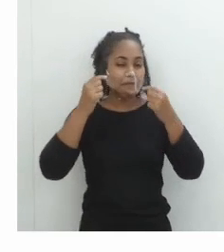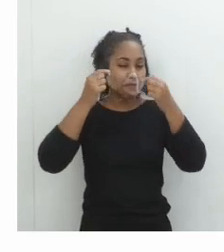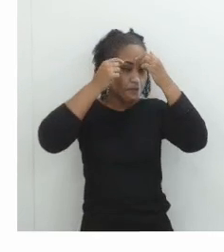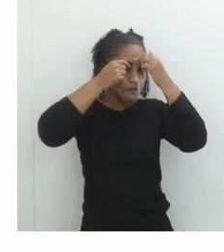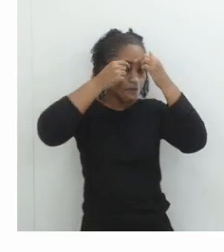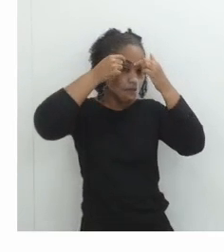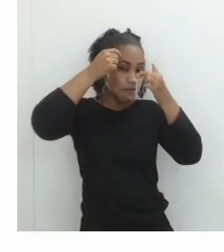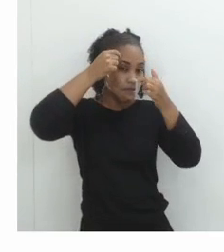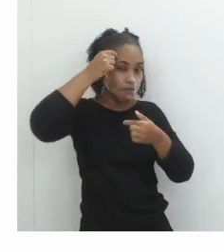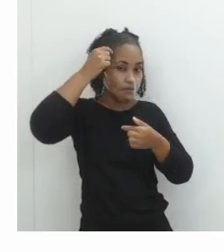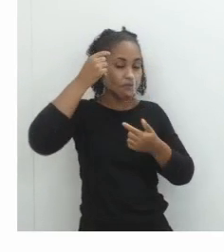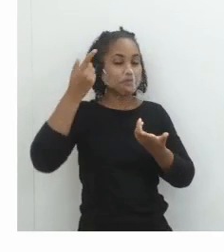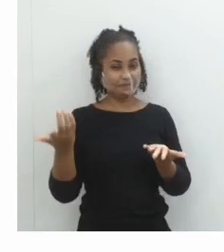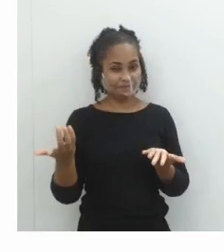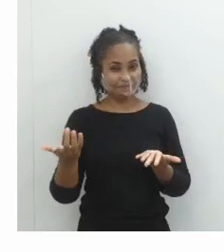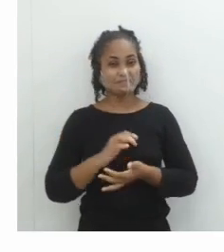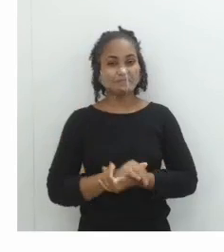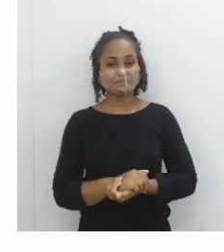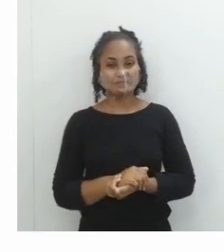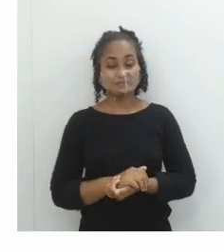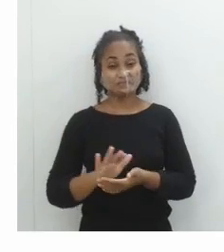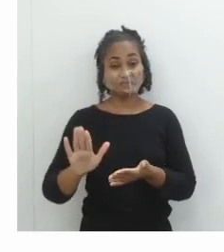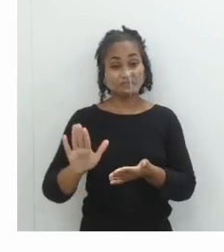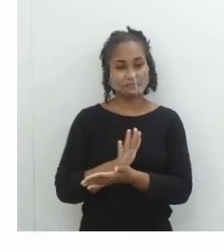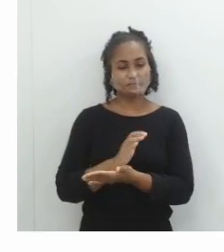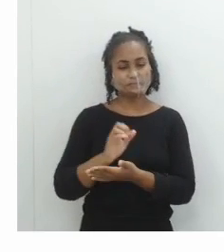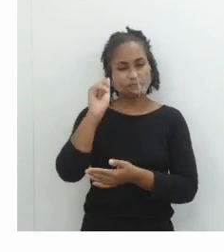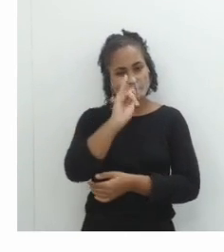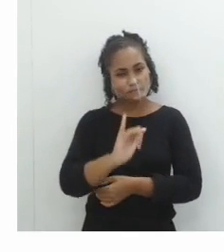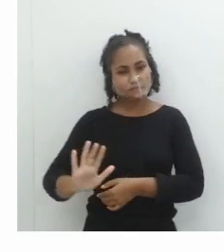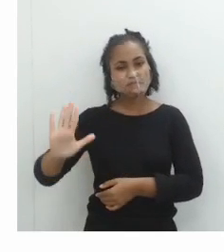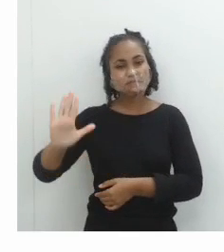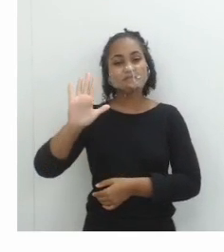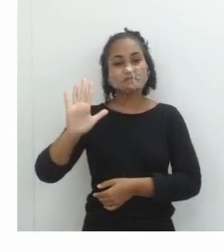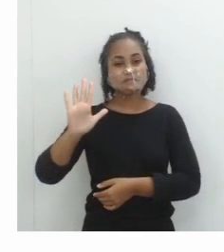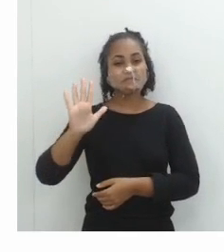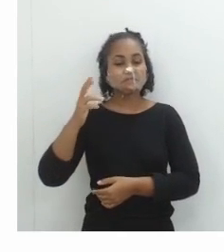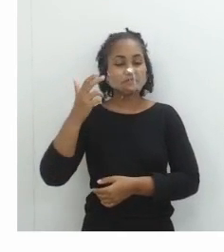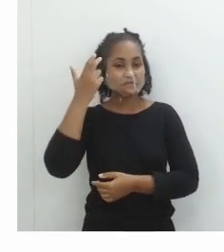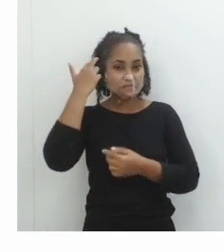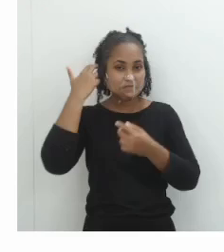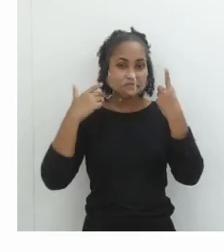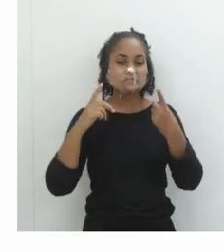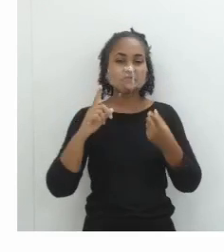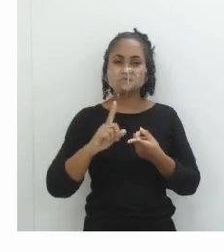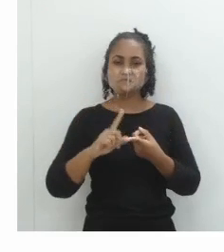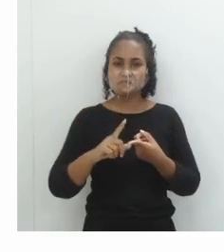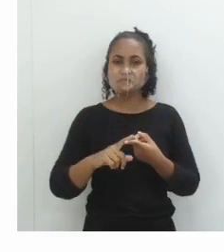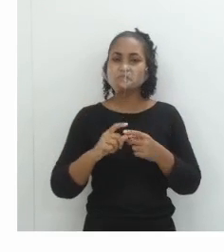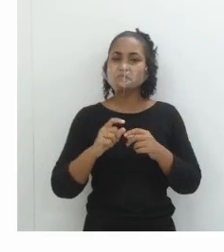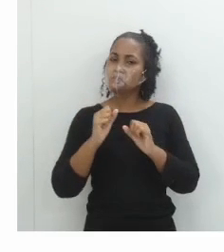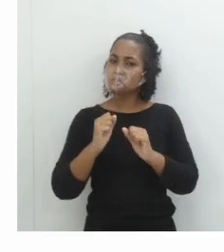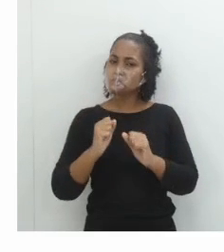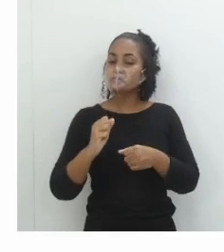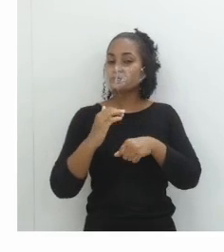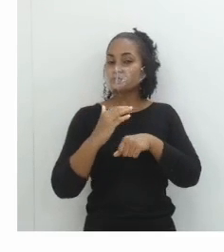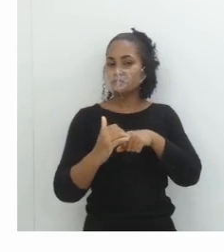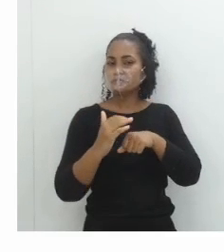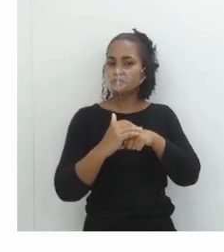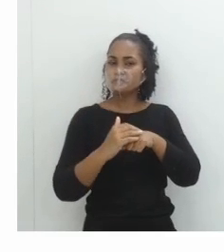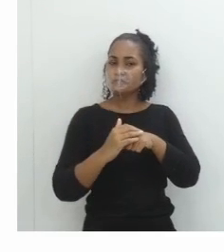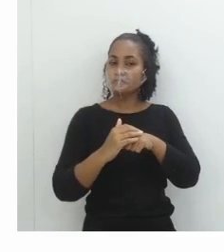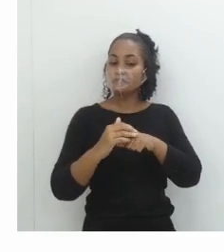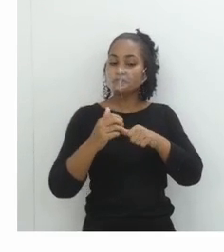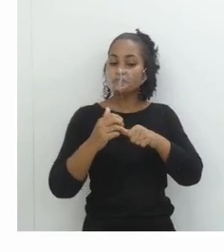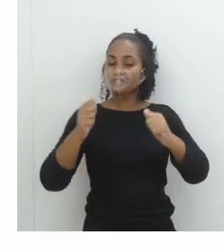na sobrancelha, algumas imagens que eles fazem no cabelo também. Isso a gente pode chamar de body